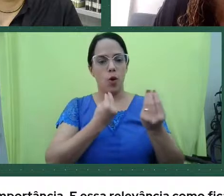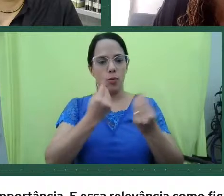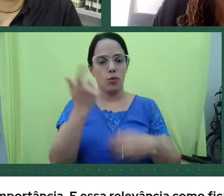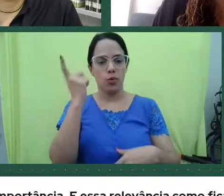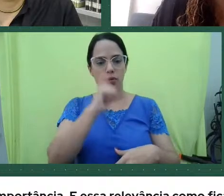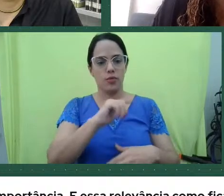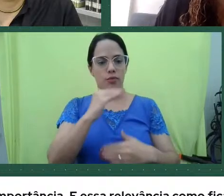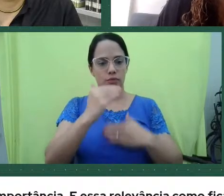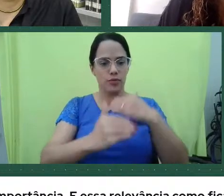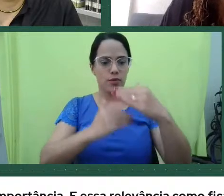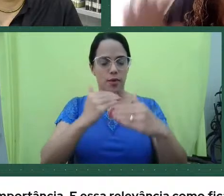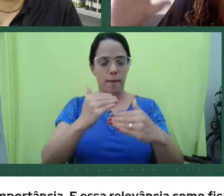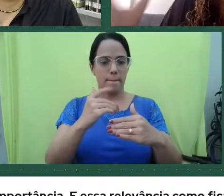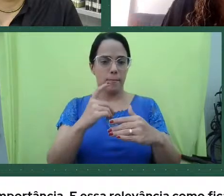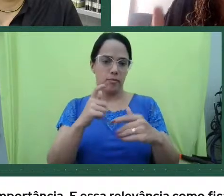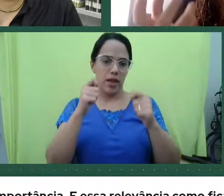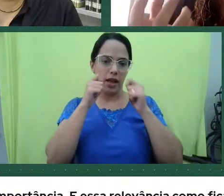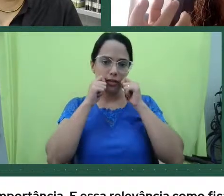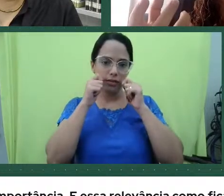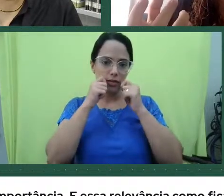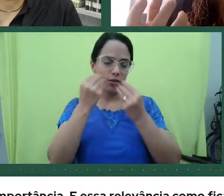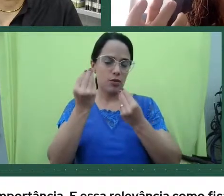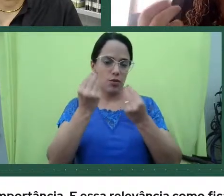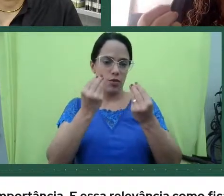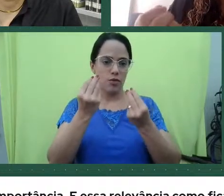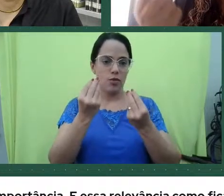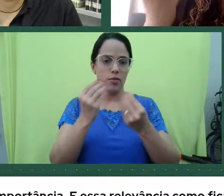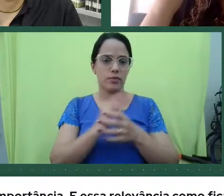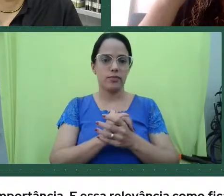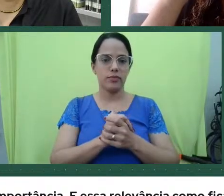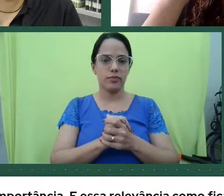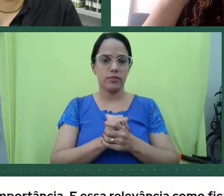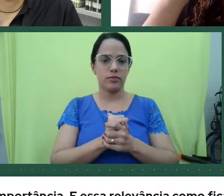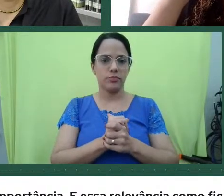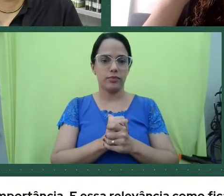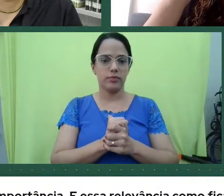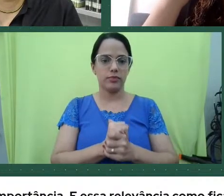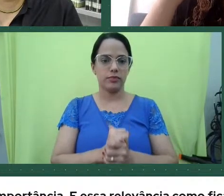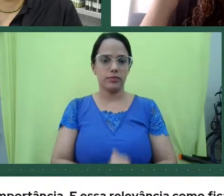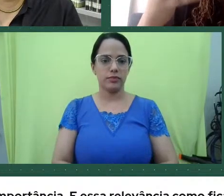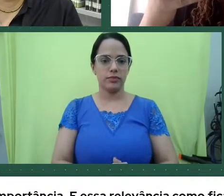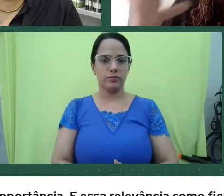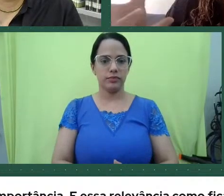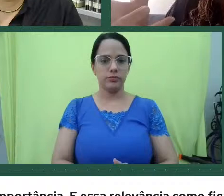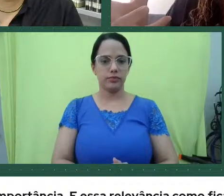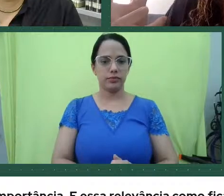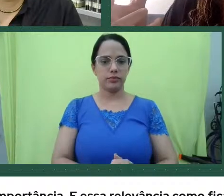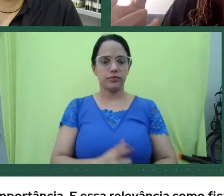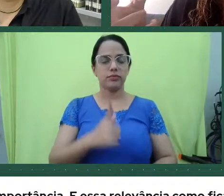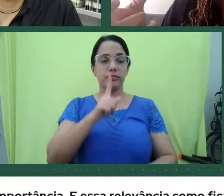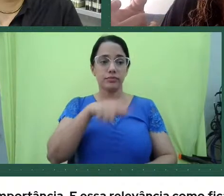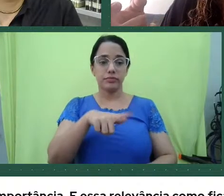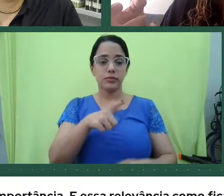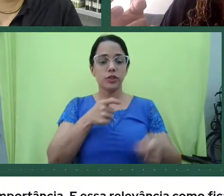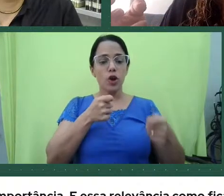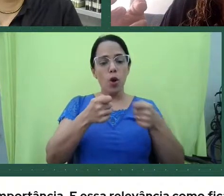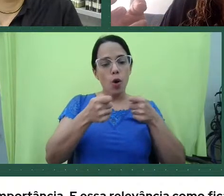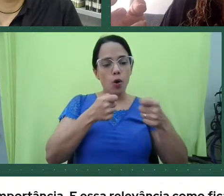nessas redes de atenção, eu não consigo ter esse aquilo que se busca, que é o controle da